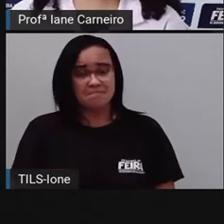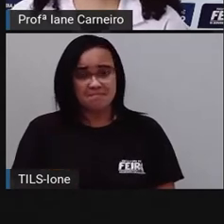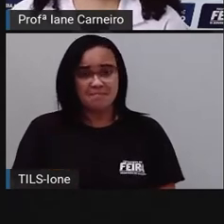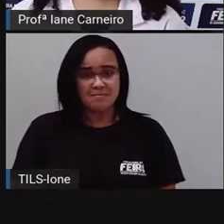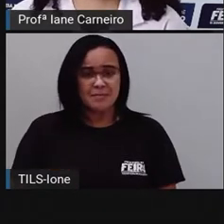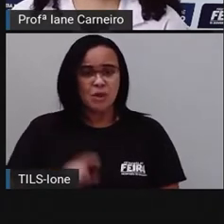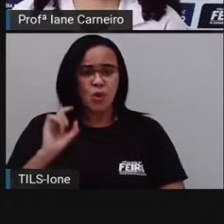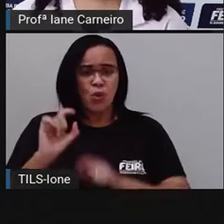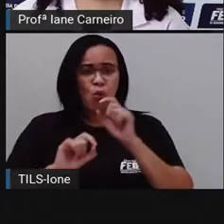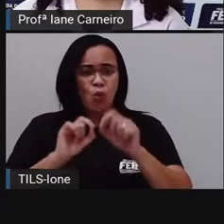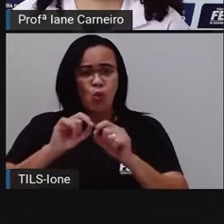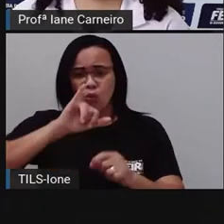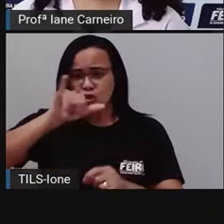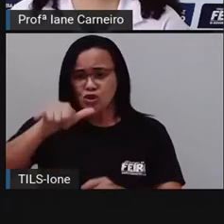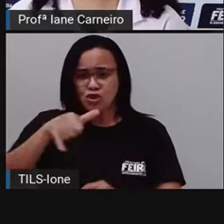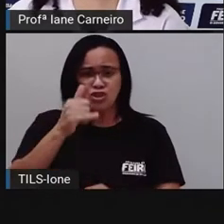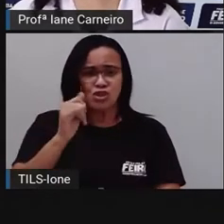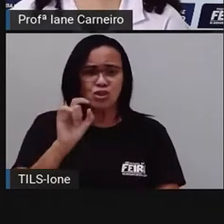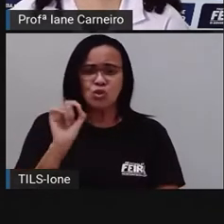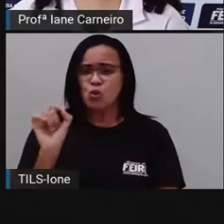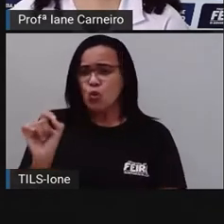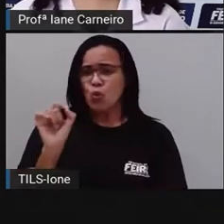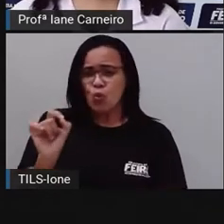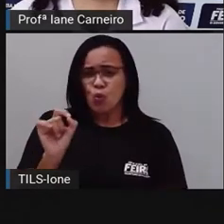O que tem na letra G?